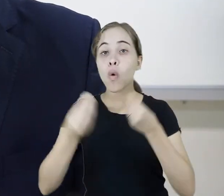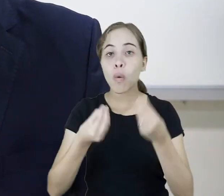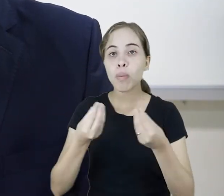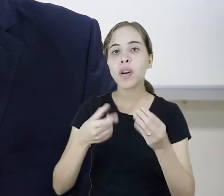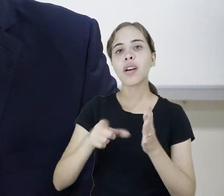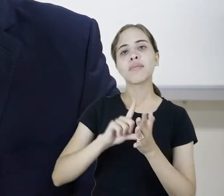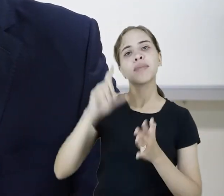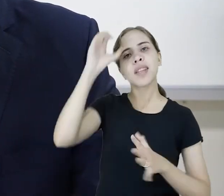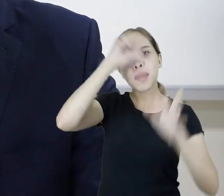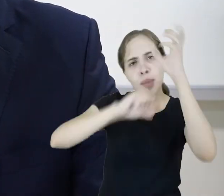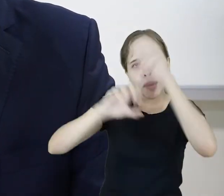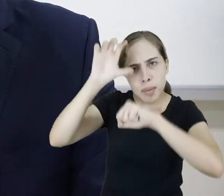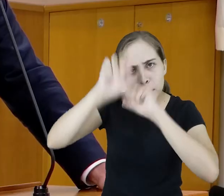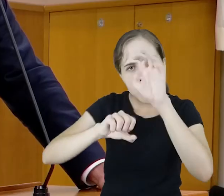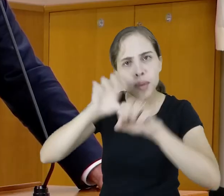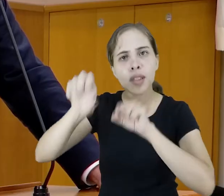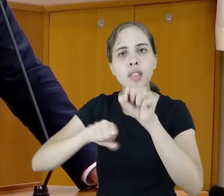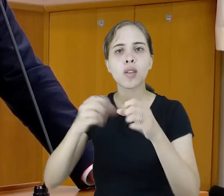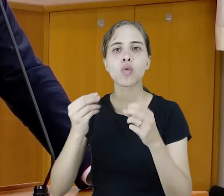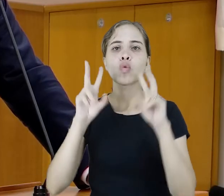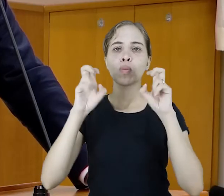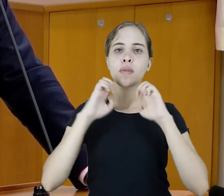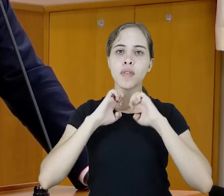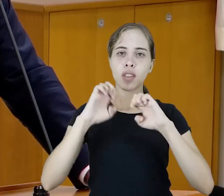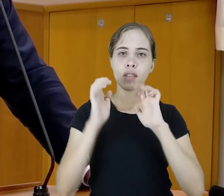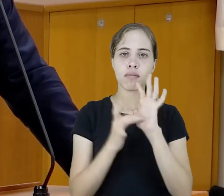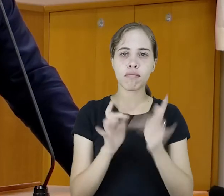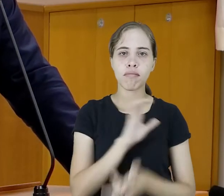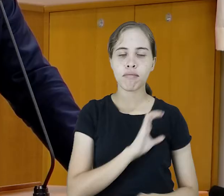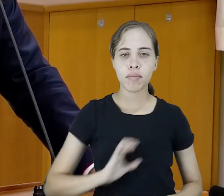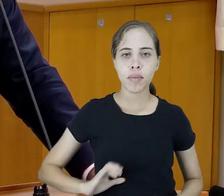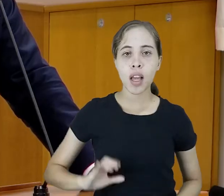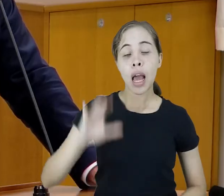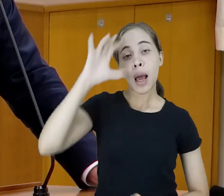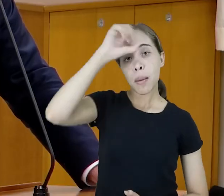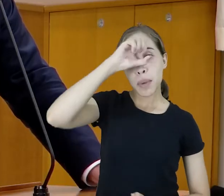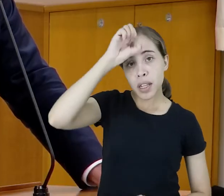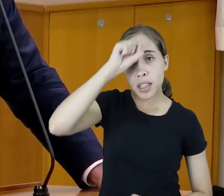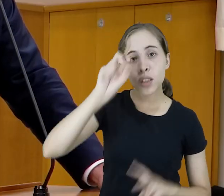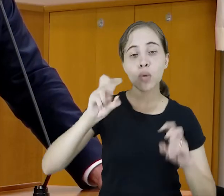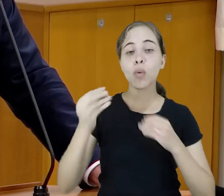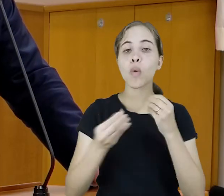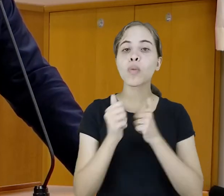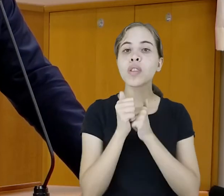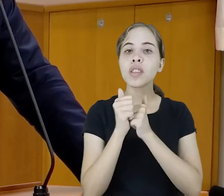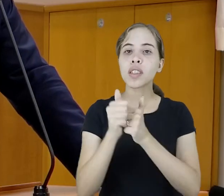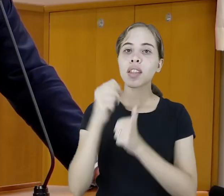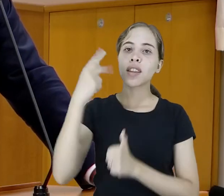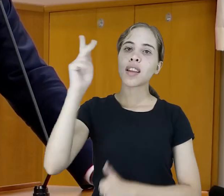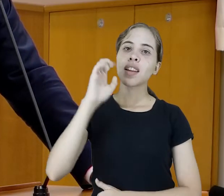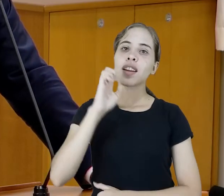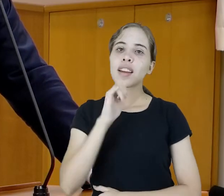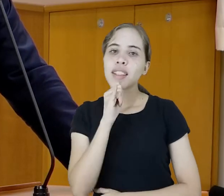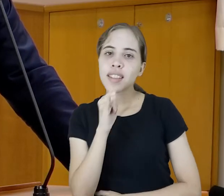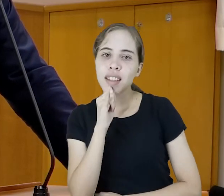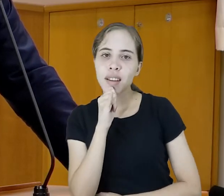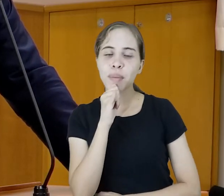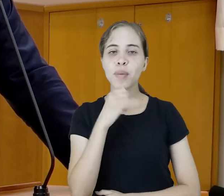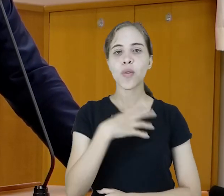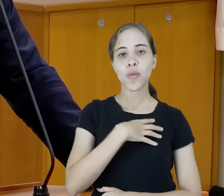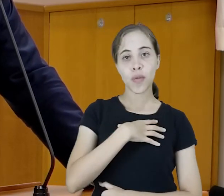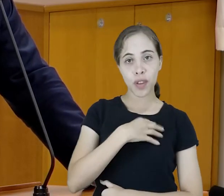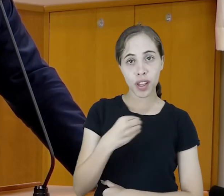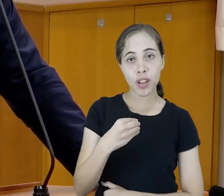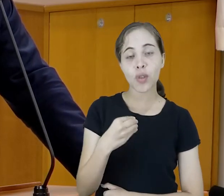o Evangelho de Jesus Cristo. Devemos aprender a seguir o exemplo de seu Filho